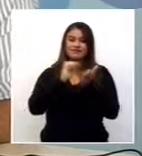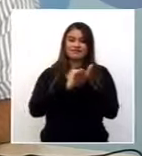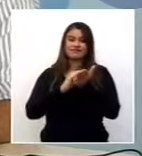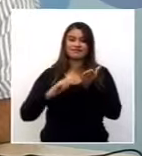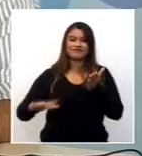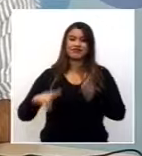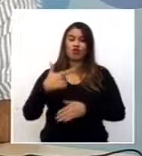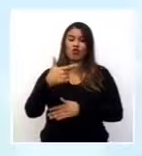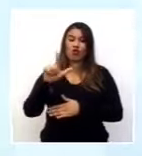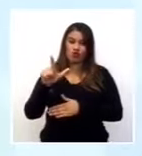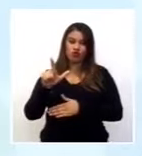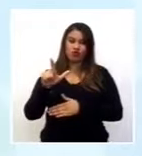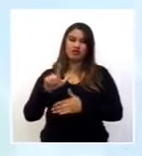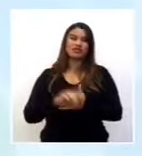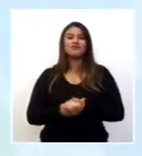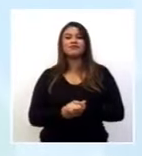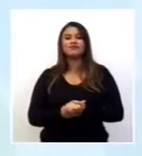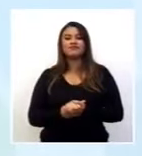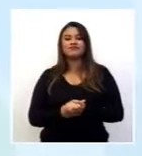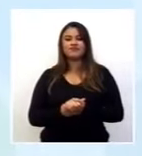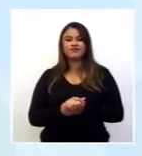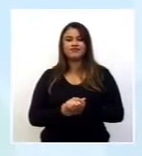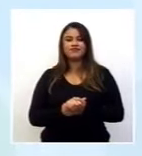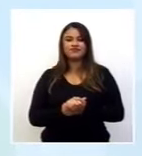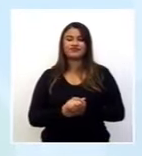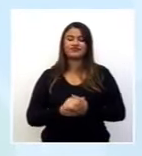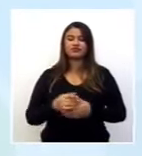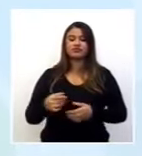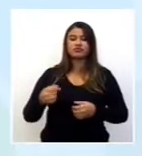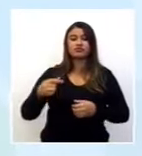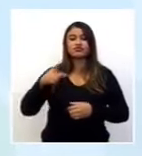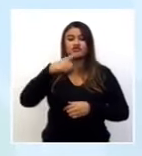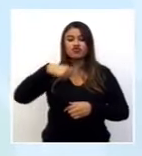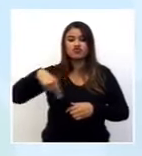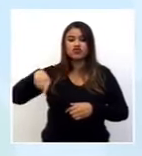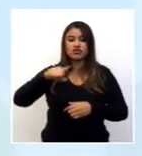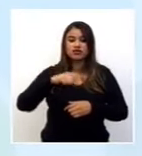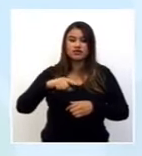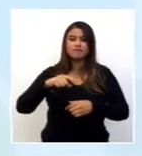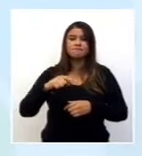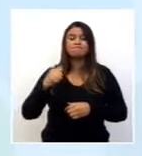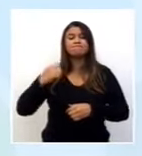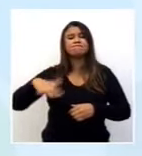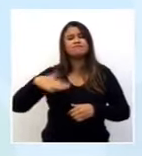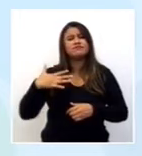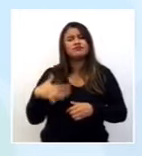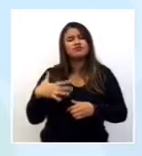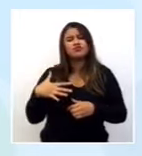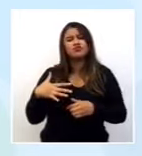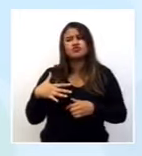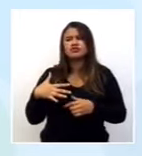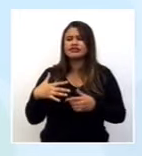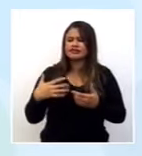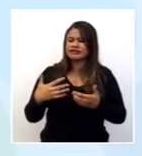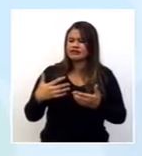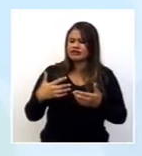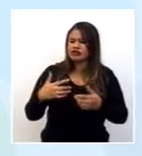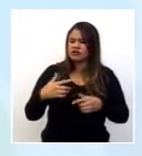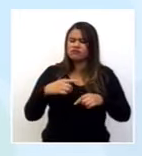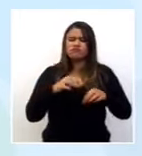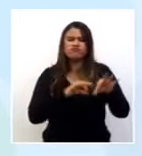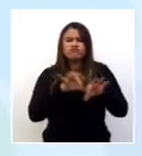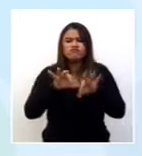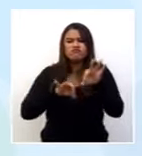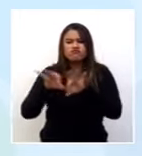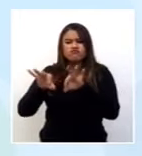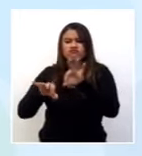quer conhecer quais ações você pretende mobilizar para avaliar os estudantes no